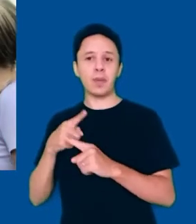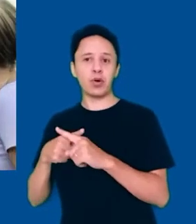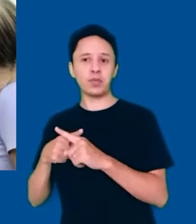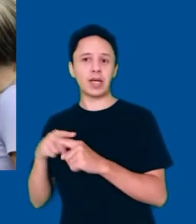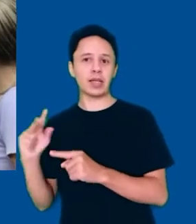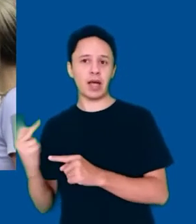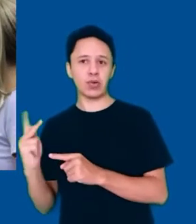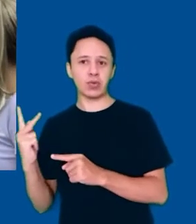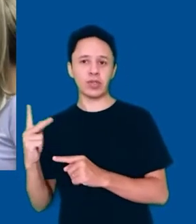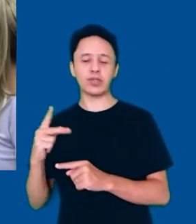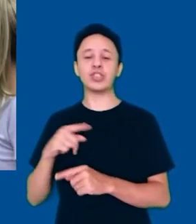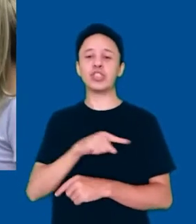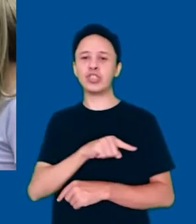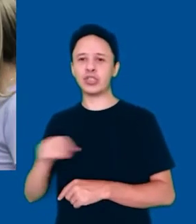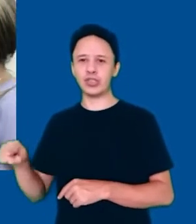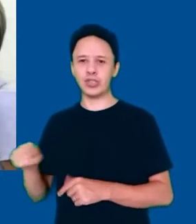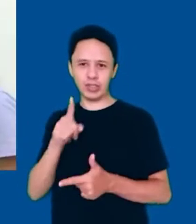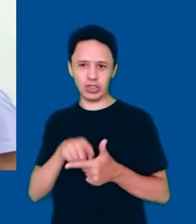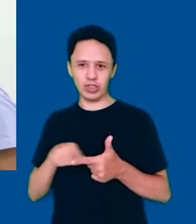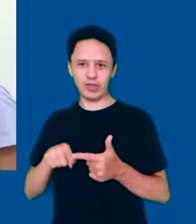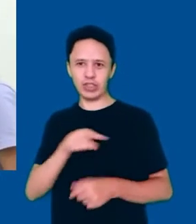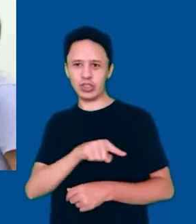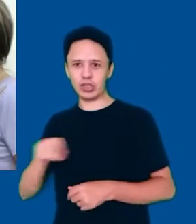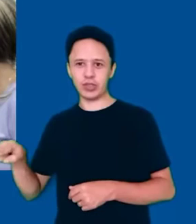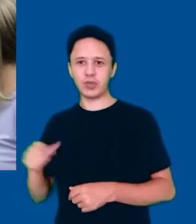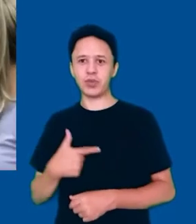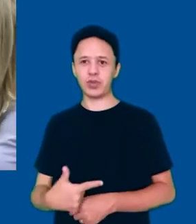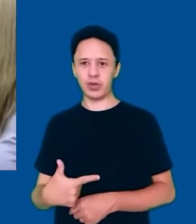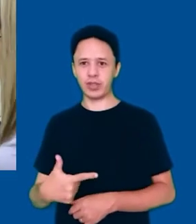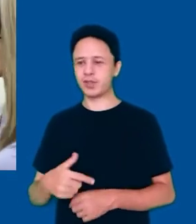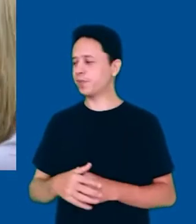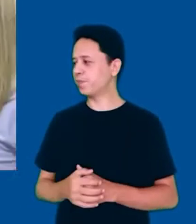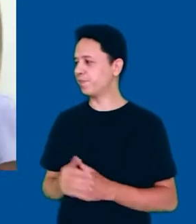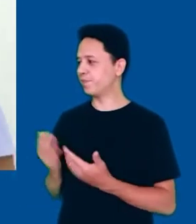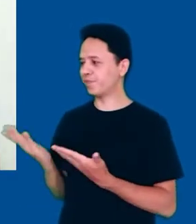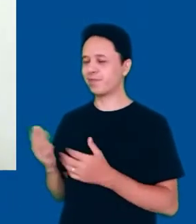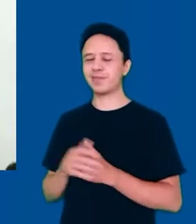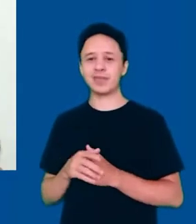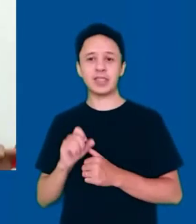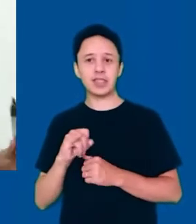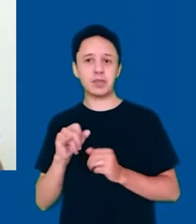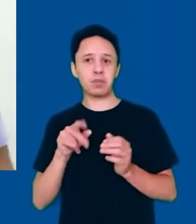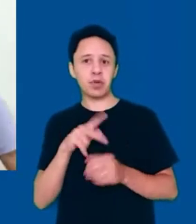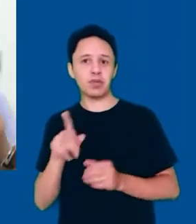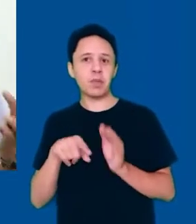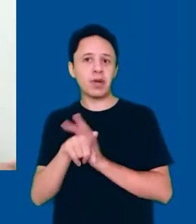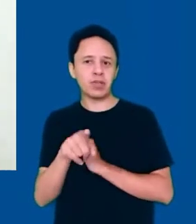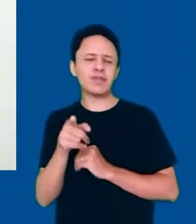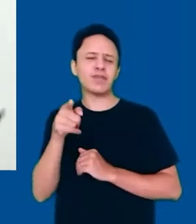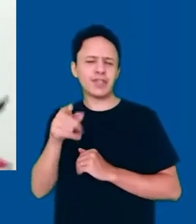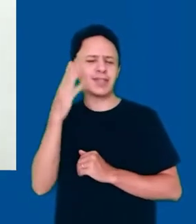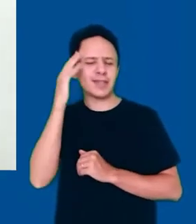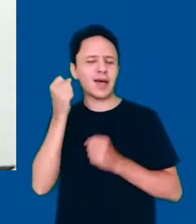2. Agora, então, se o seu professor perguntar como é que chega na área do trapézio ou por que é dividido por 2, você